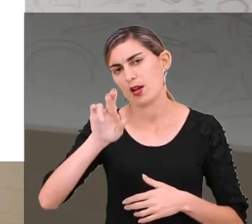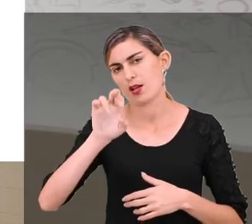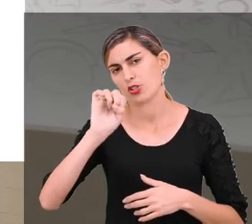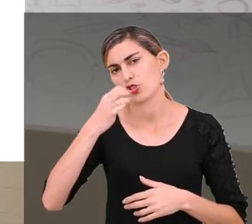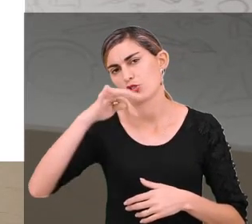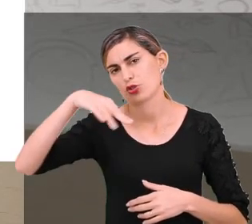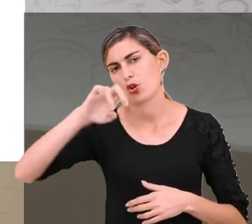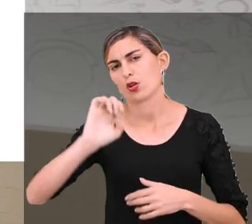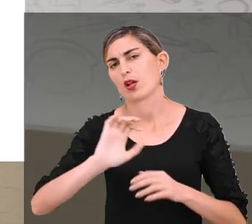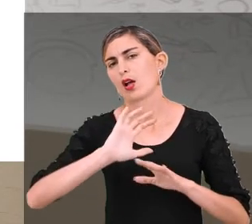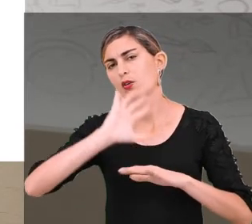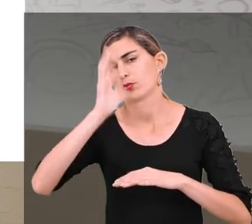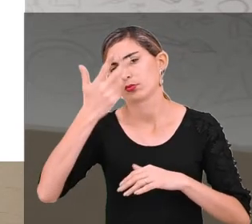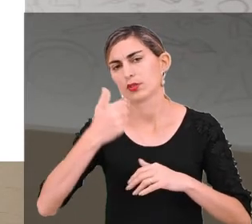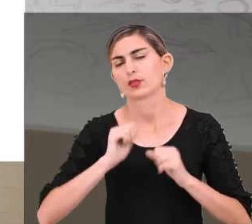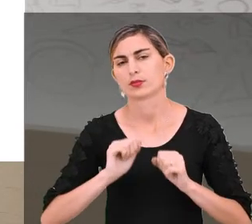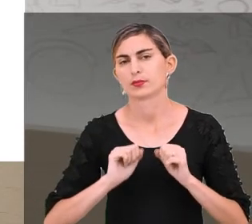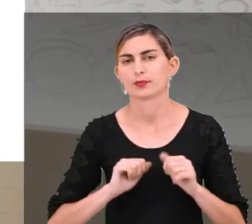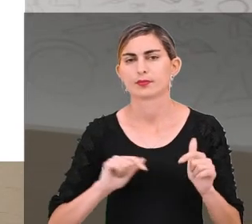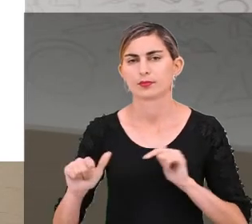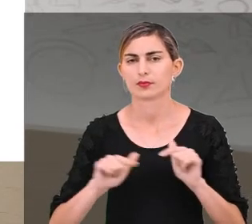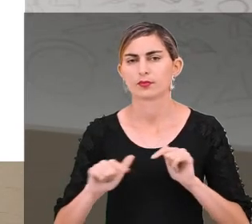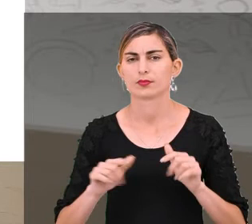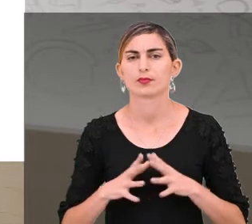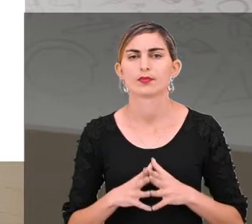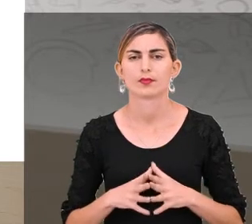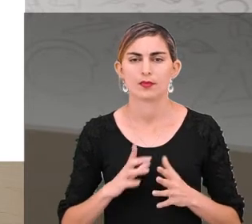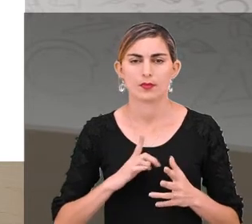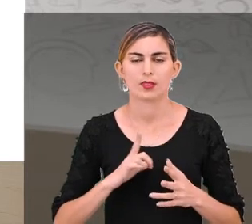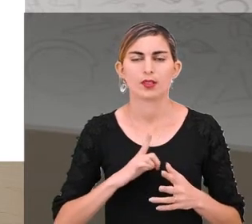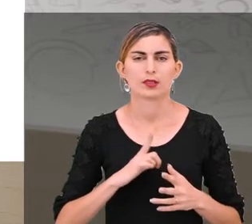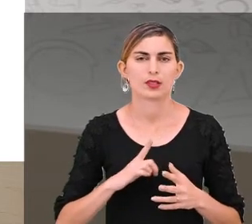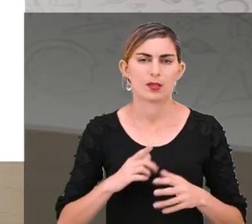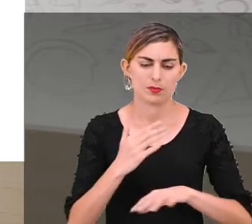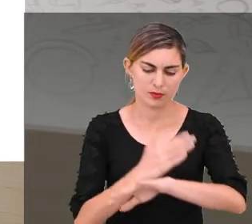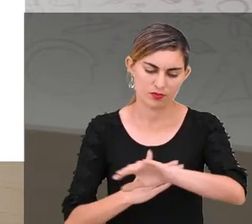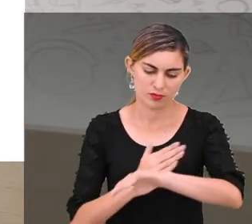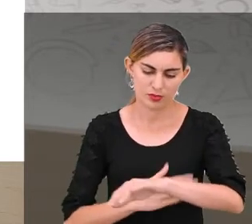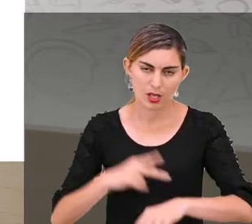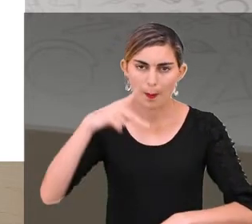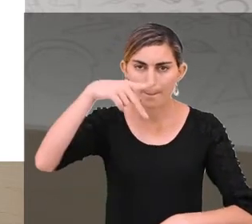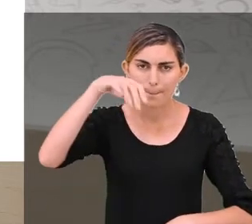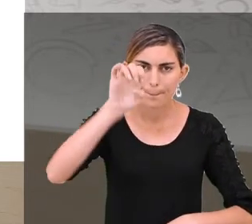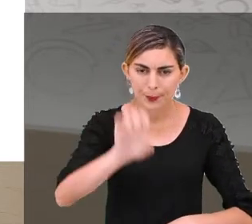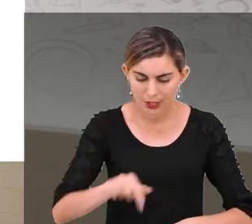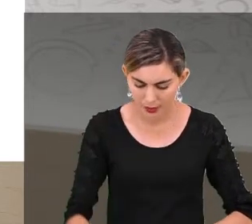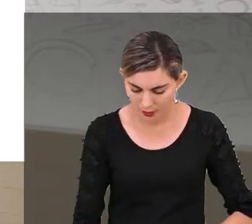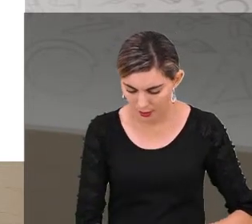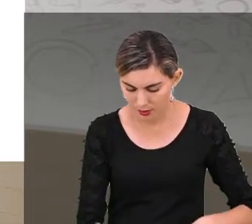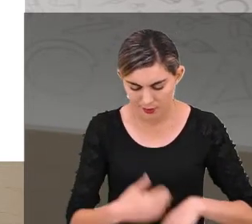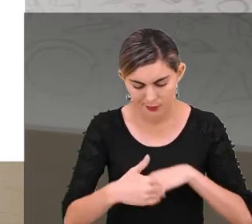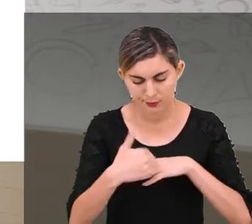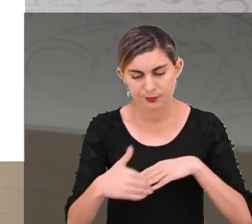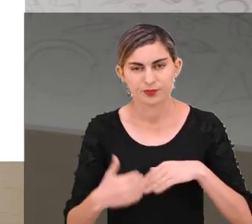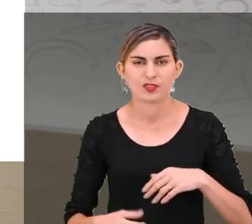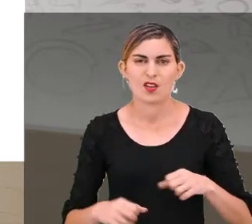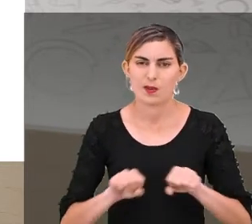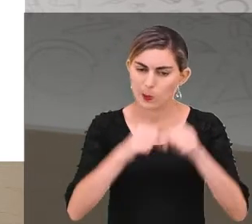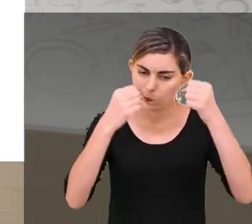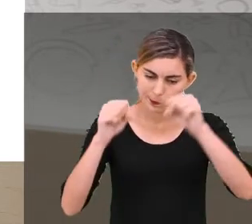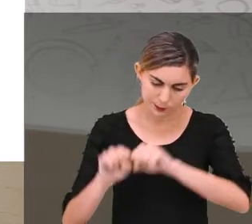estar sofrendo durante a sua atividade laboral? Nós temos escoriações nos pés,